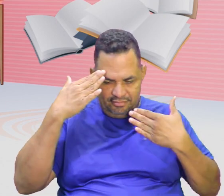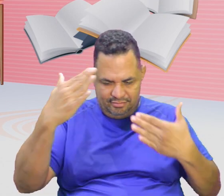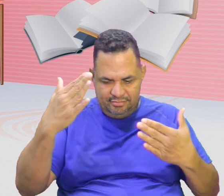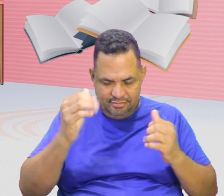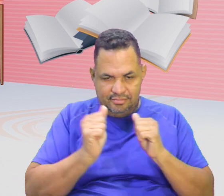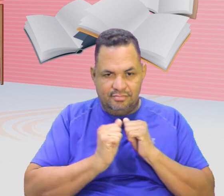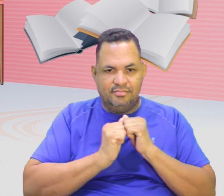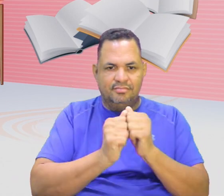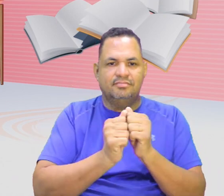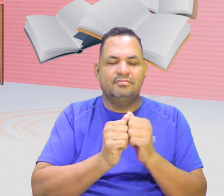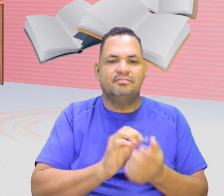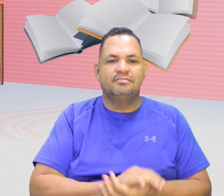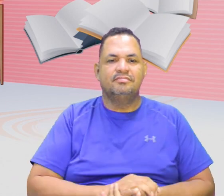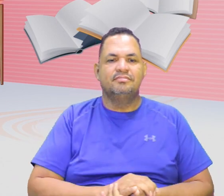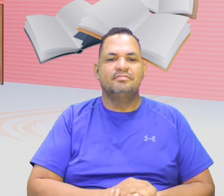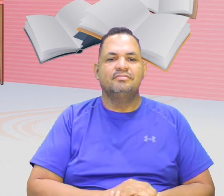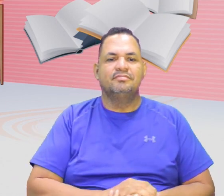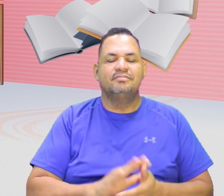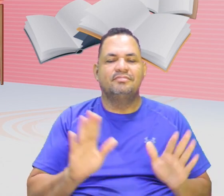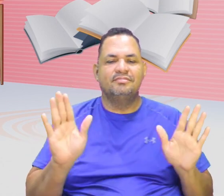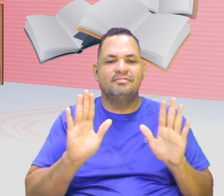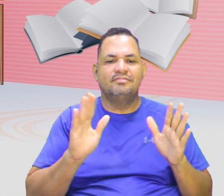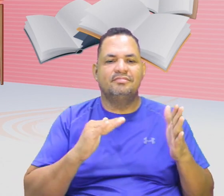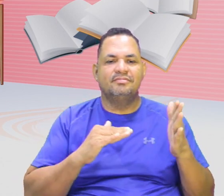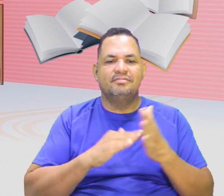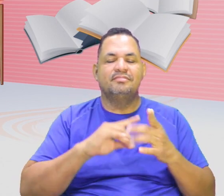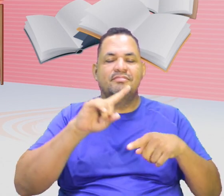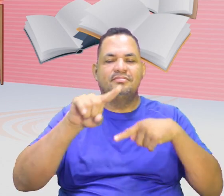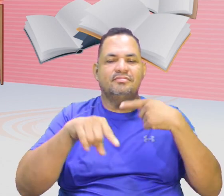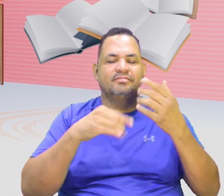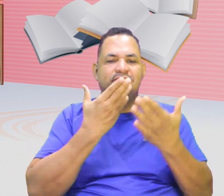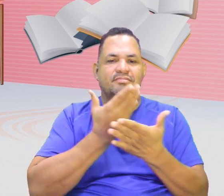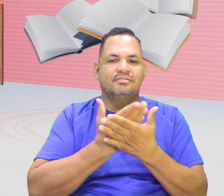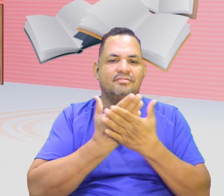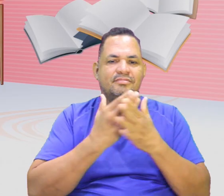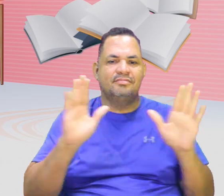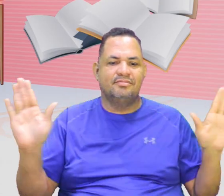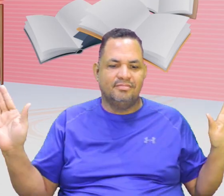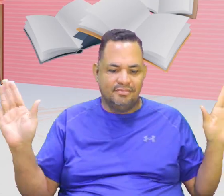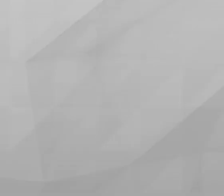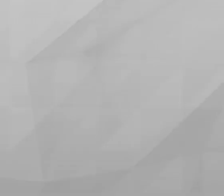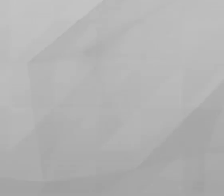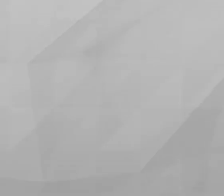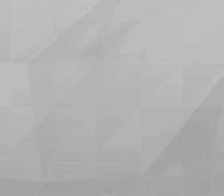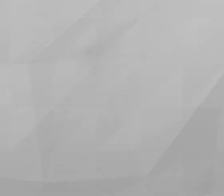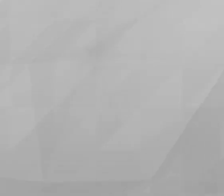pela companhia de vocês e até a próxima aula. Tchau.